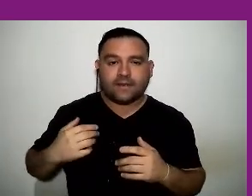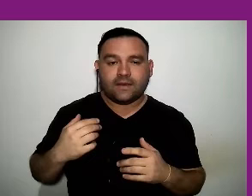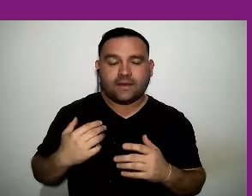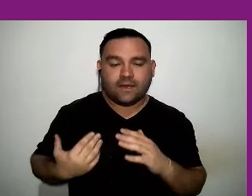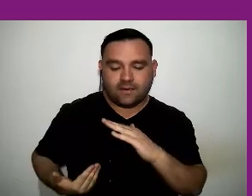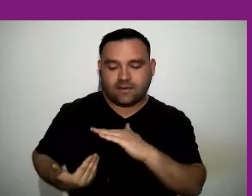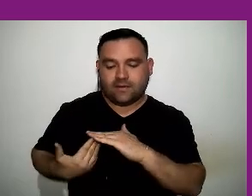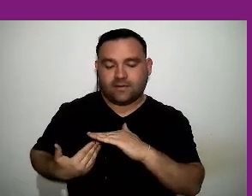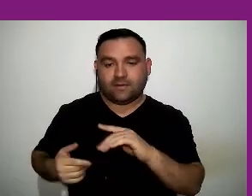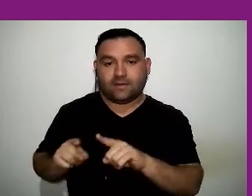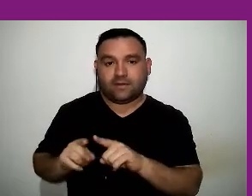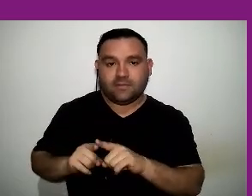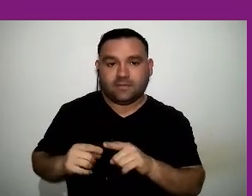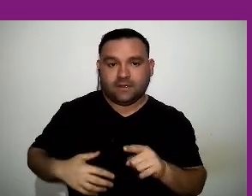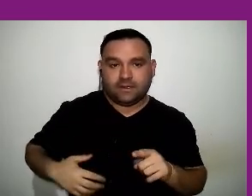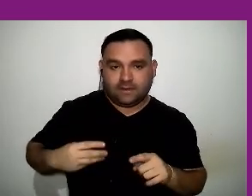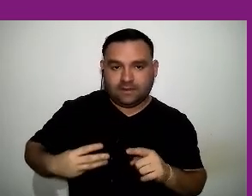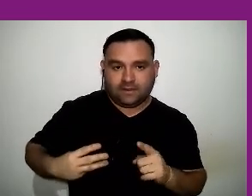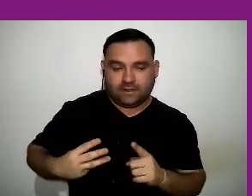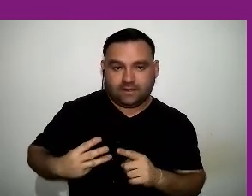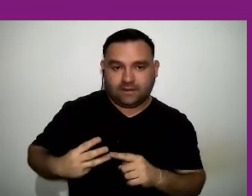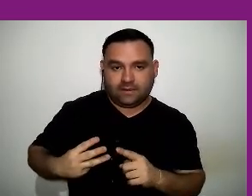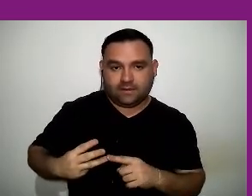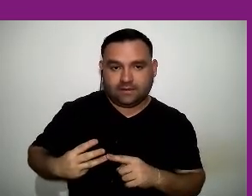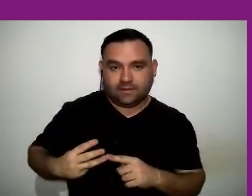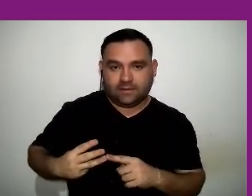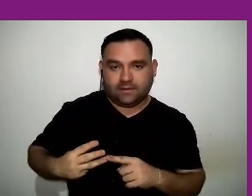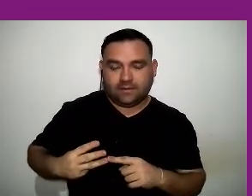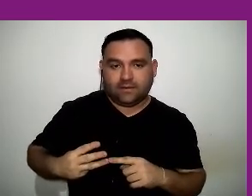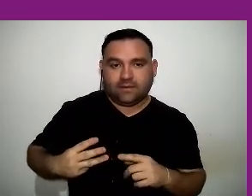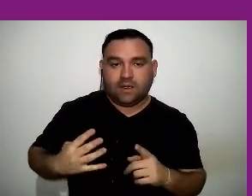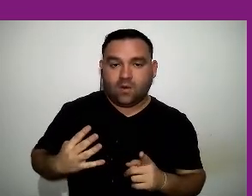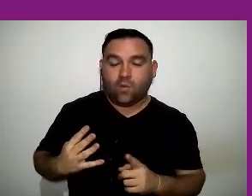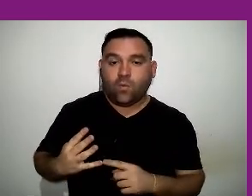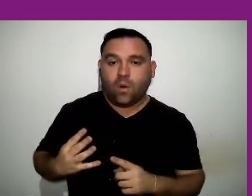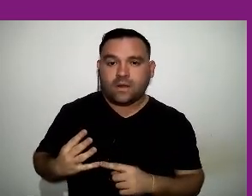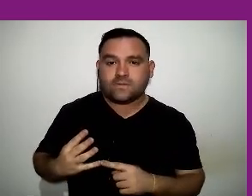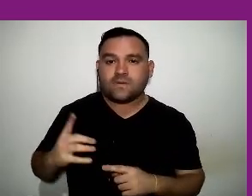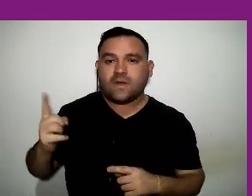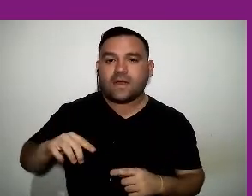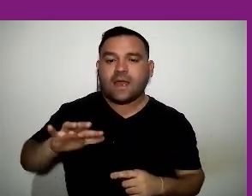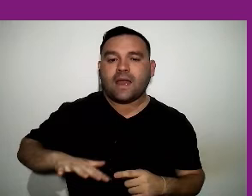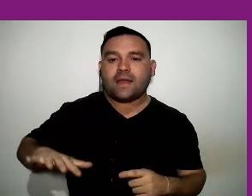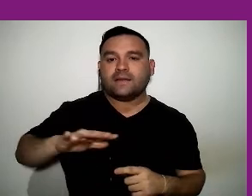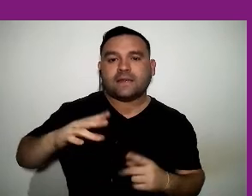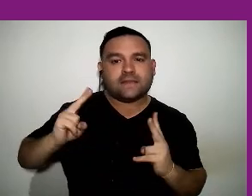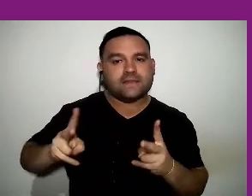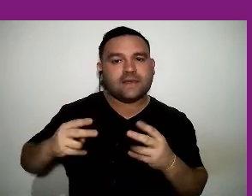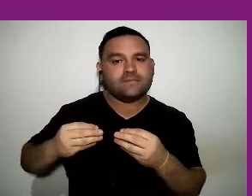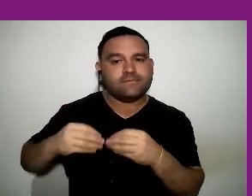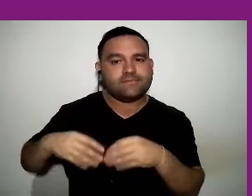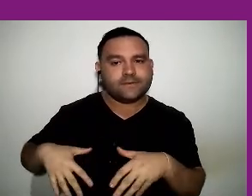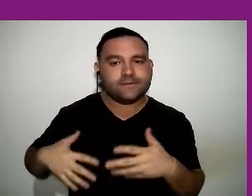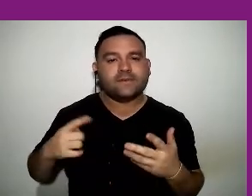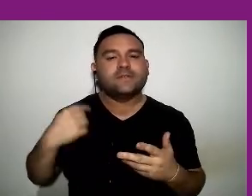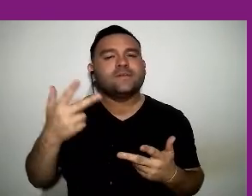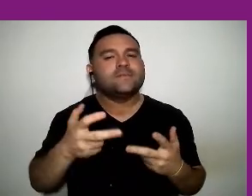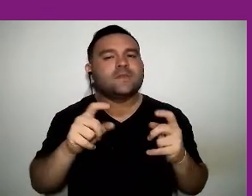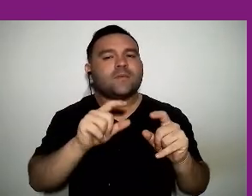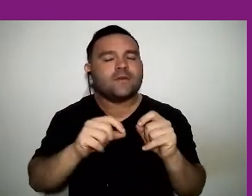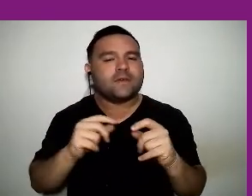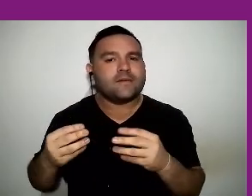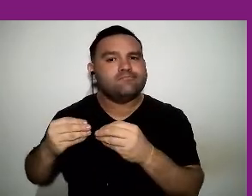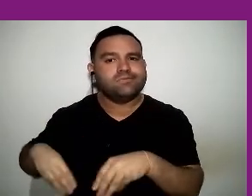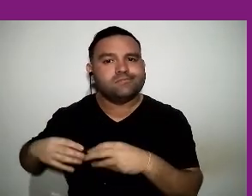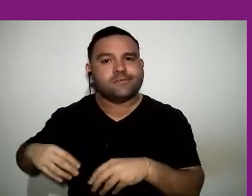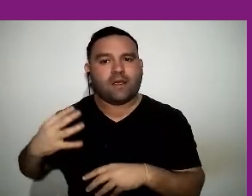ápice, a região 3 aqui mais perto da base, a região 4, que é a região que colapsa. E o que a gente viu? Muito colapso